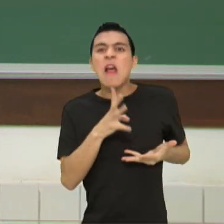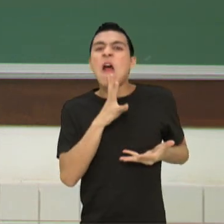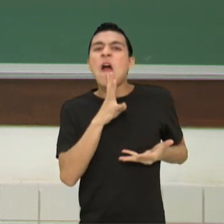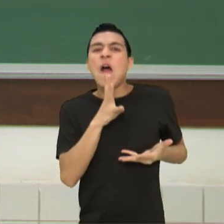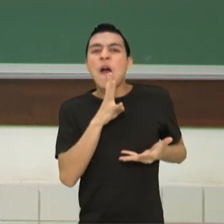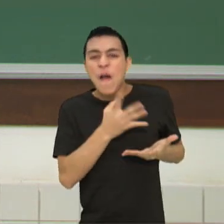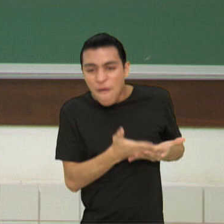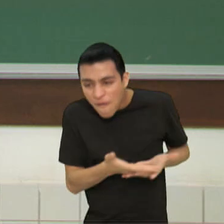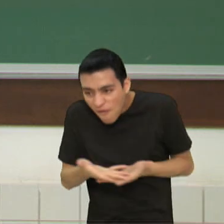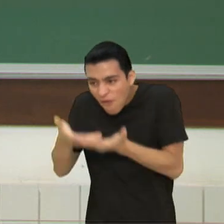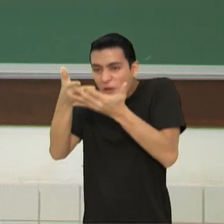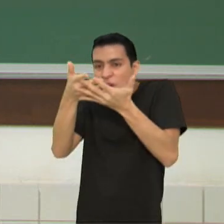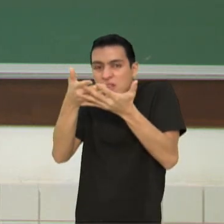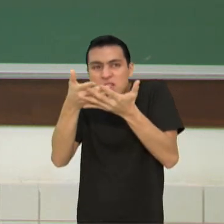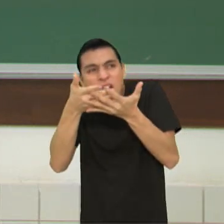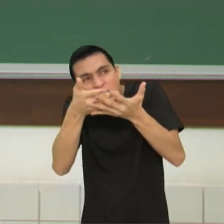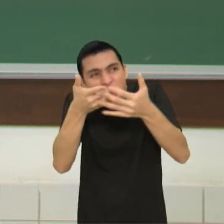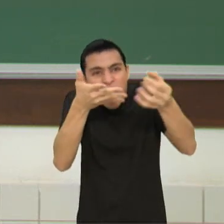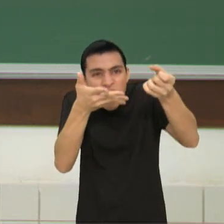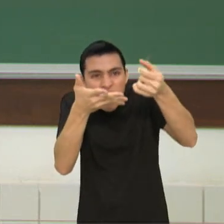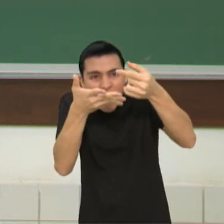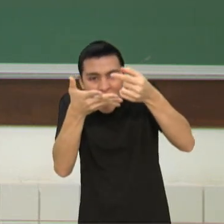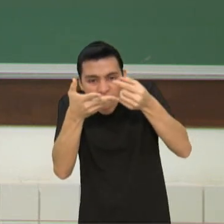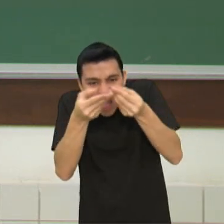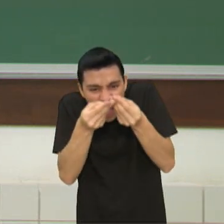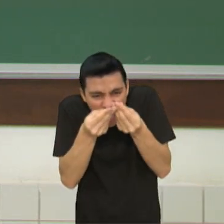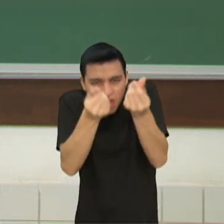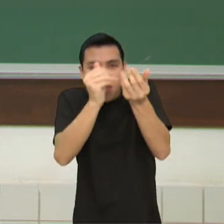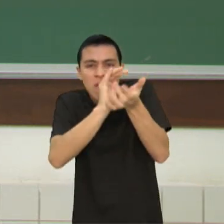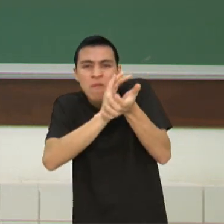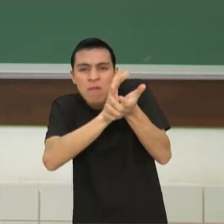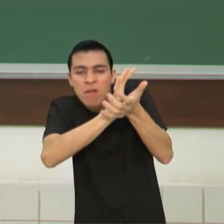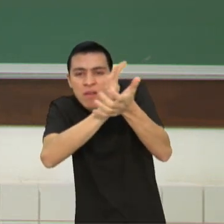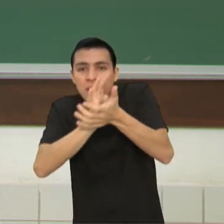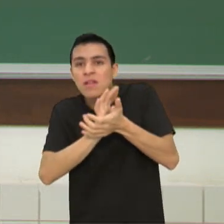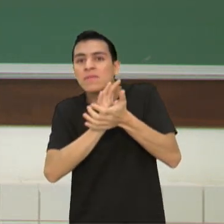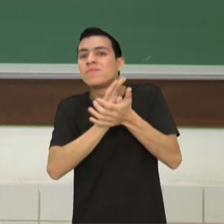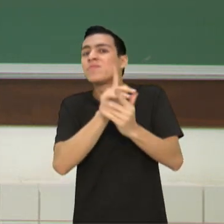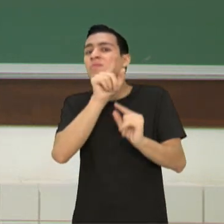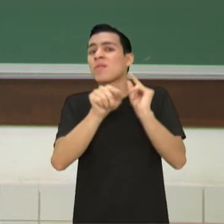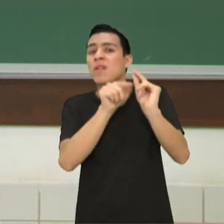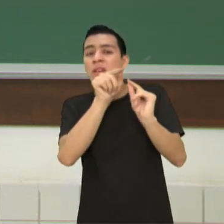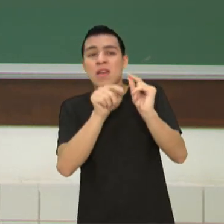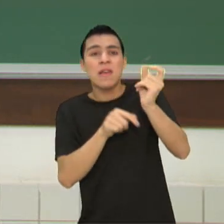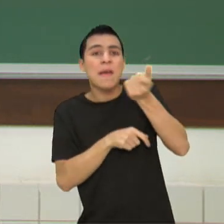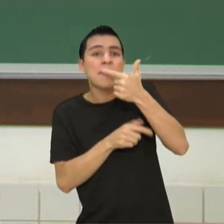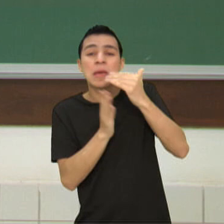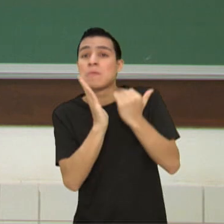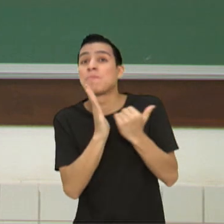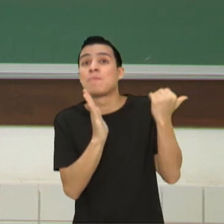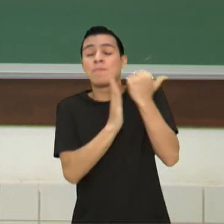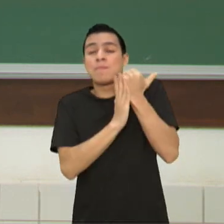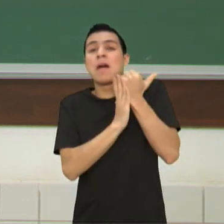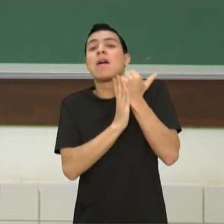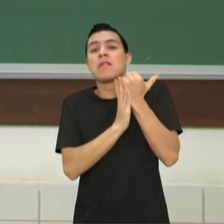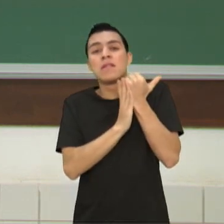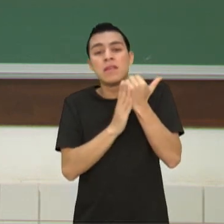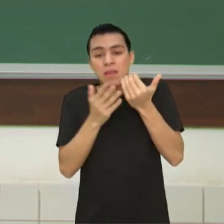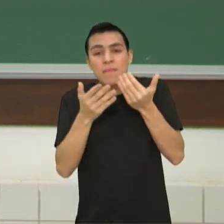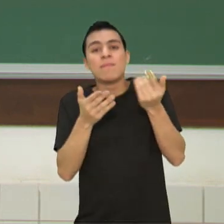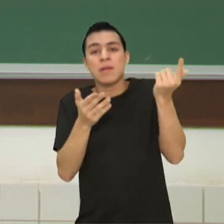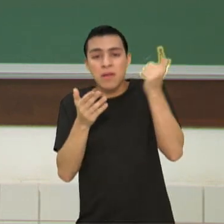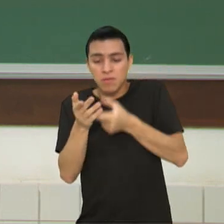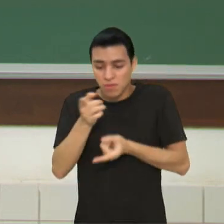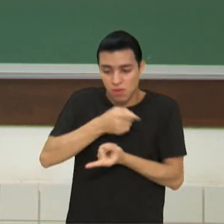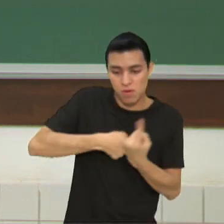destruição do medicamento, na decomposição dele para eliminação, tornando com que a dose tenha que ser maior para que o efeito